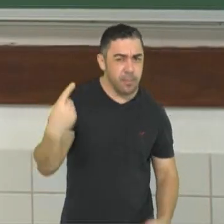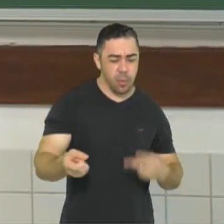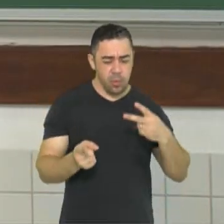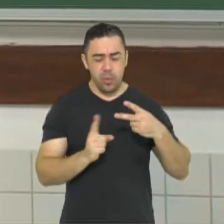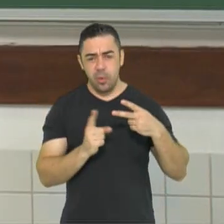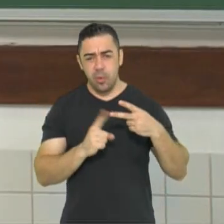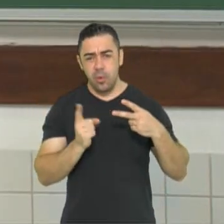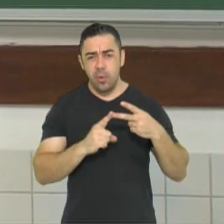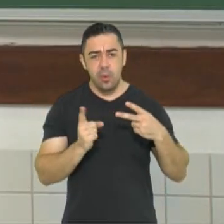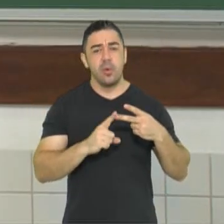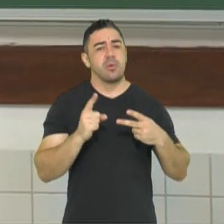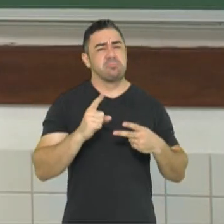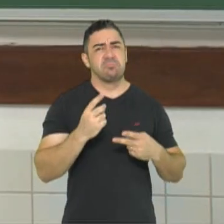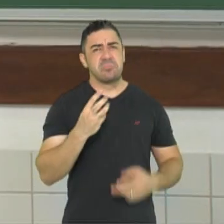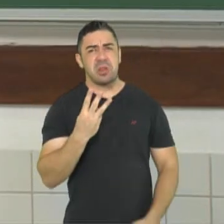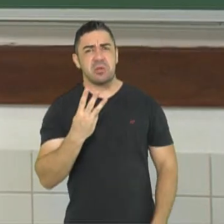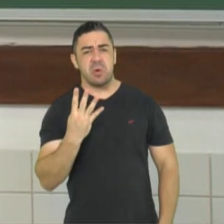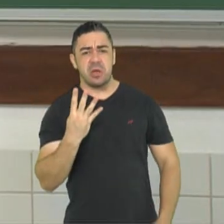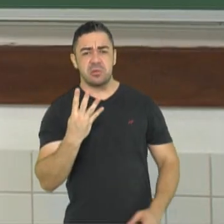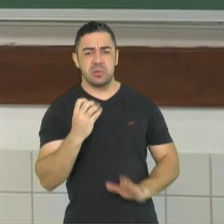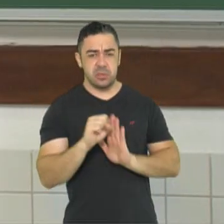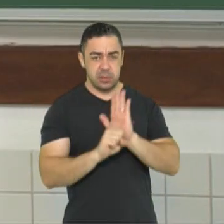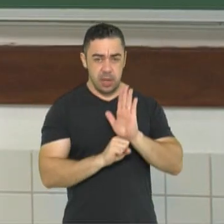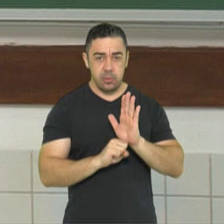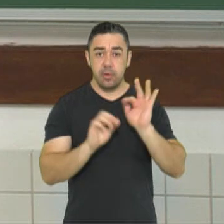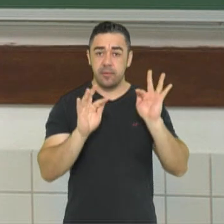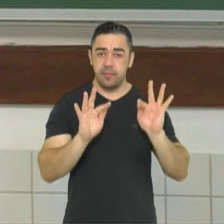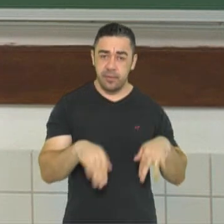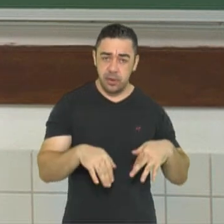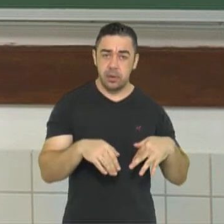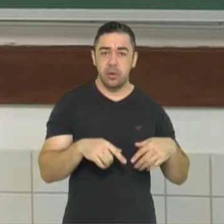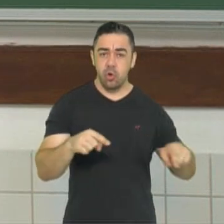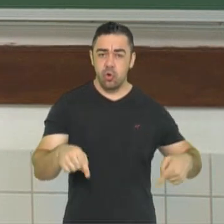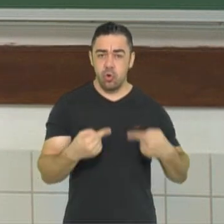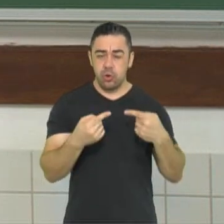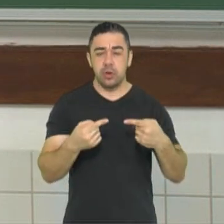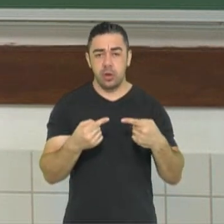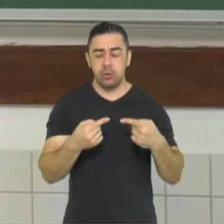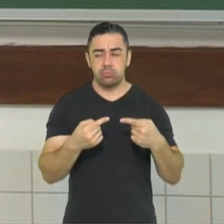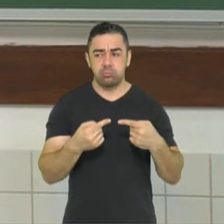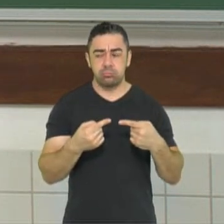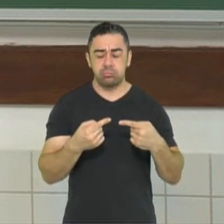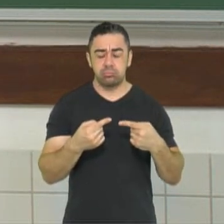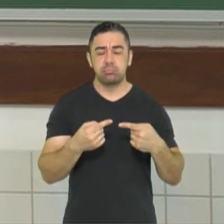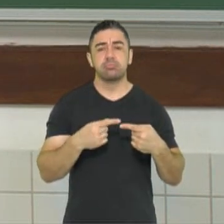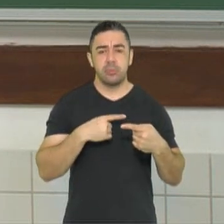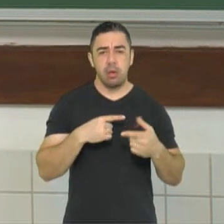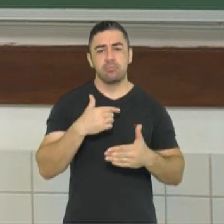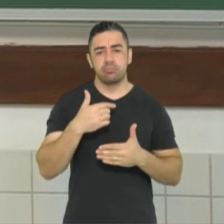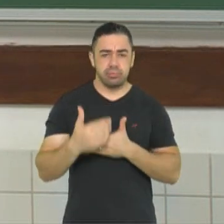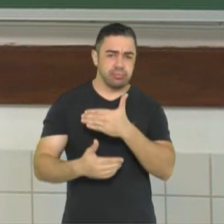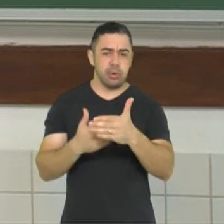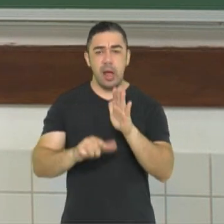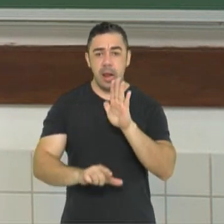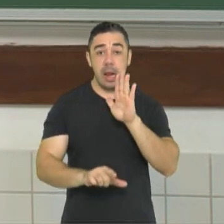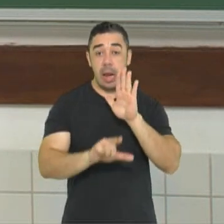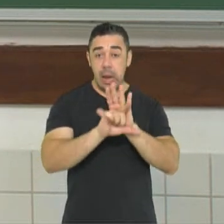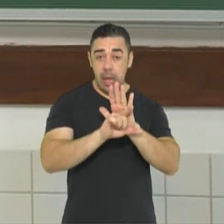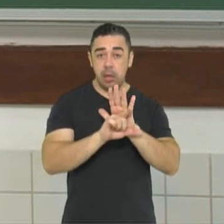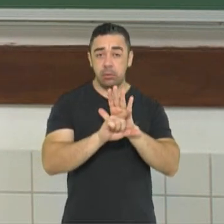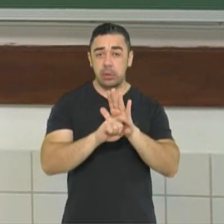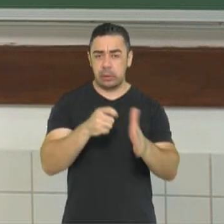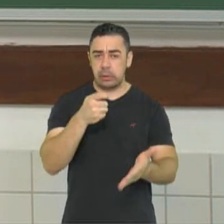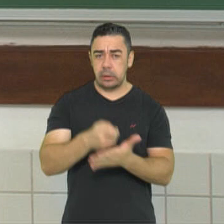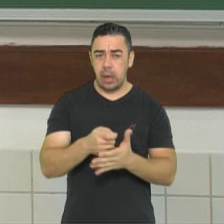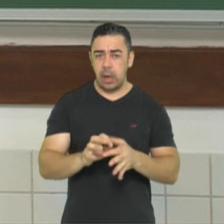dos primeiros 3, 4 séculos, quando cessam as perseguições, vêm aqueles processos de leis que